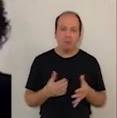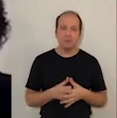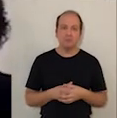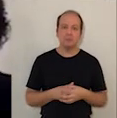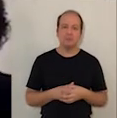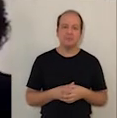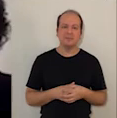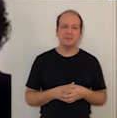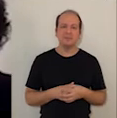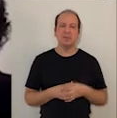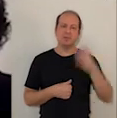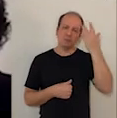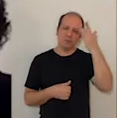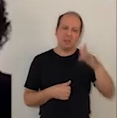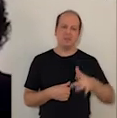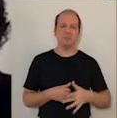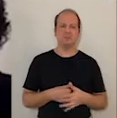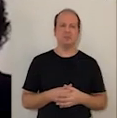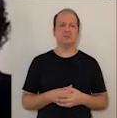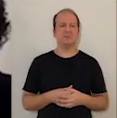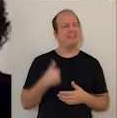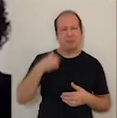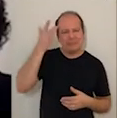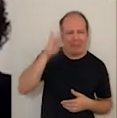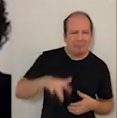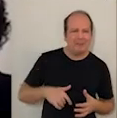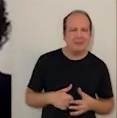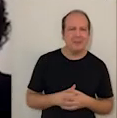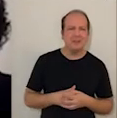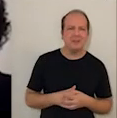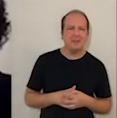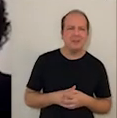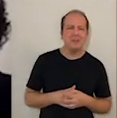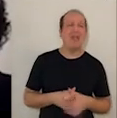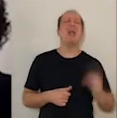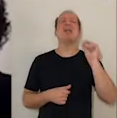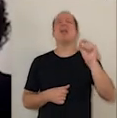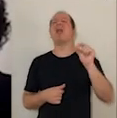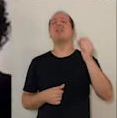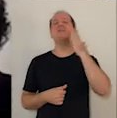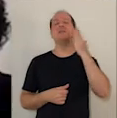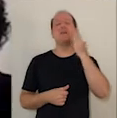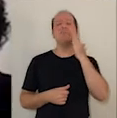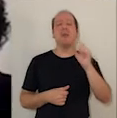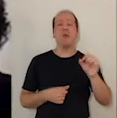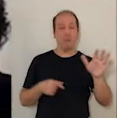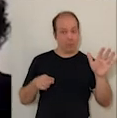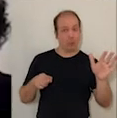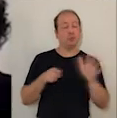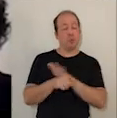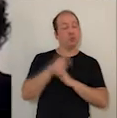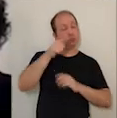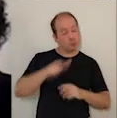Eu não sei. Não sabe? Quem deveria saber, então? Eu vou perguntar-lhe mais uma